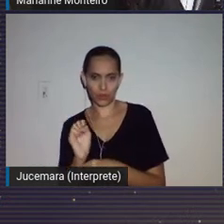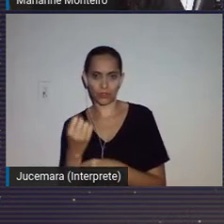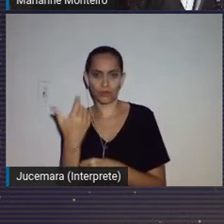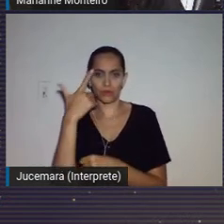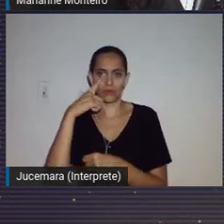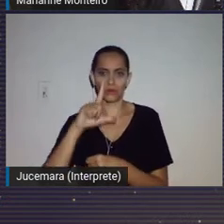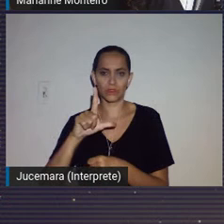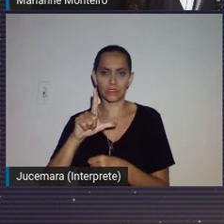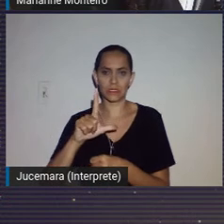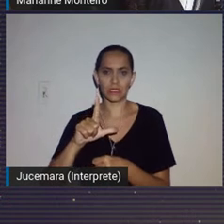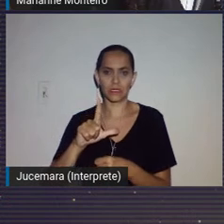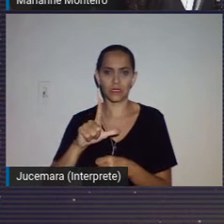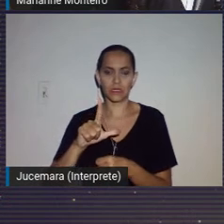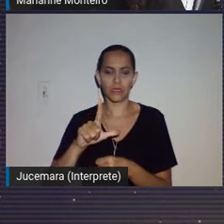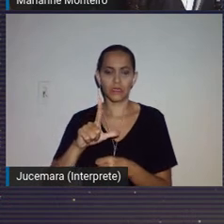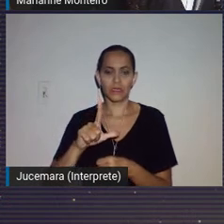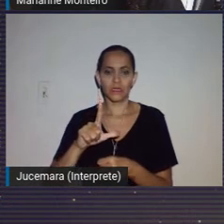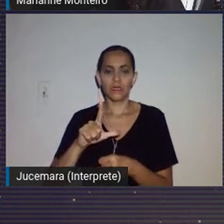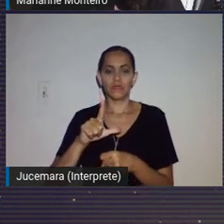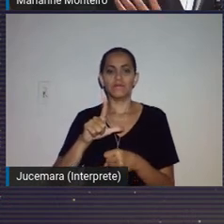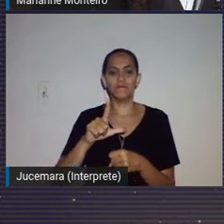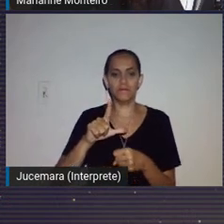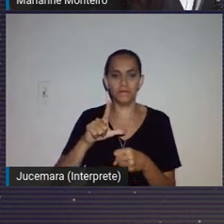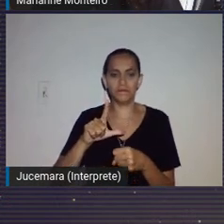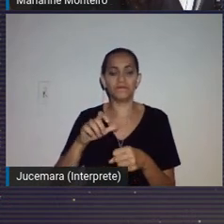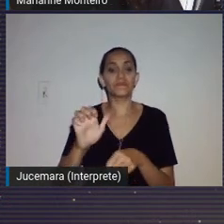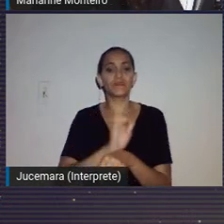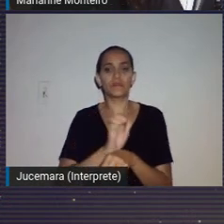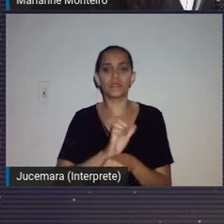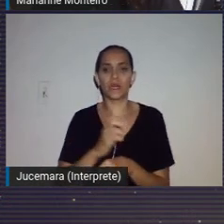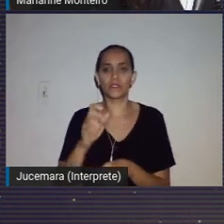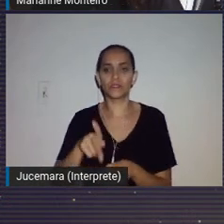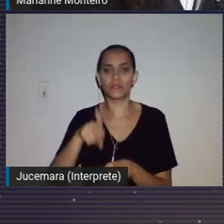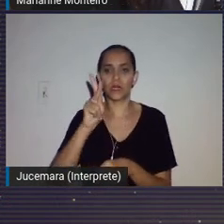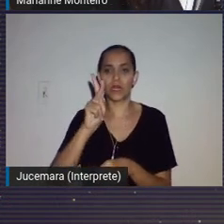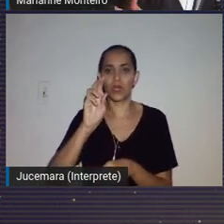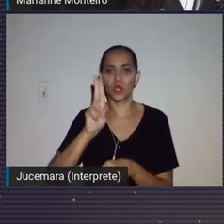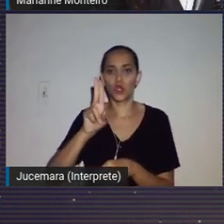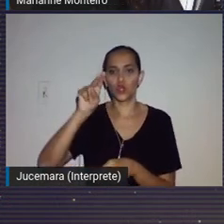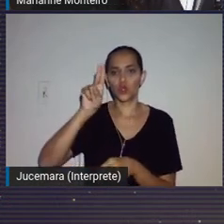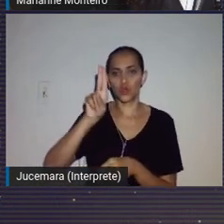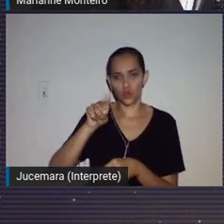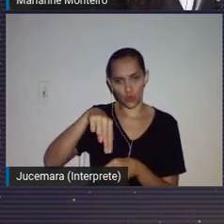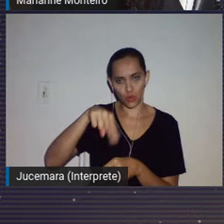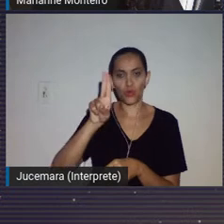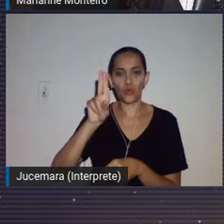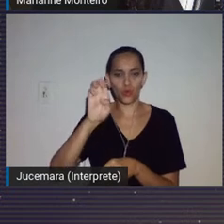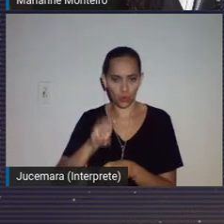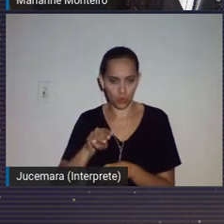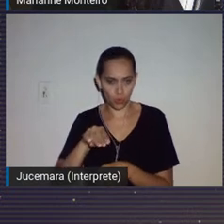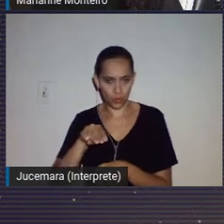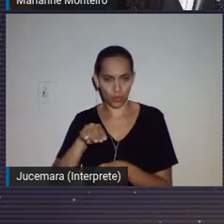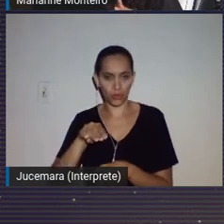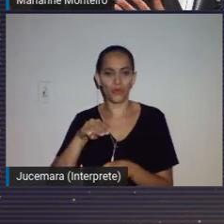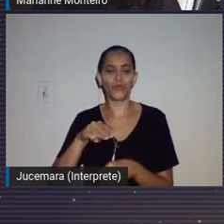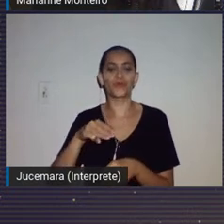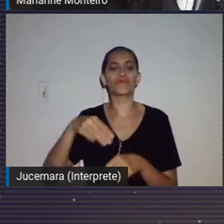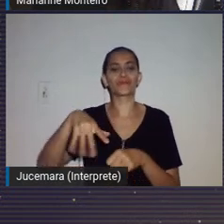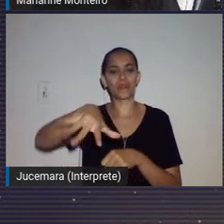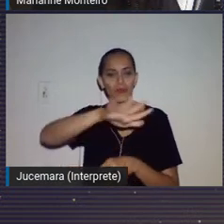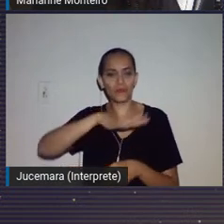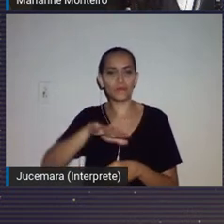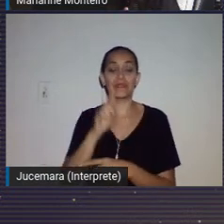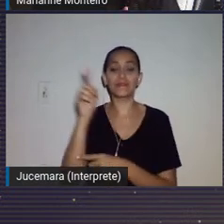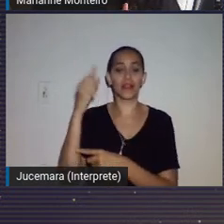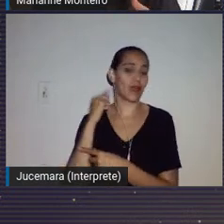learning de Belo Horizonte. E eu consegui esse estágio por meio também de um professor meu, que era Leandro Balbi, que a gente trabalhava